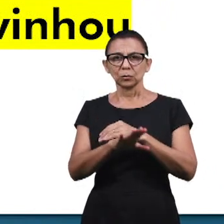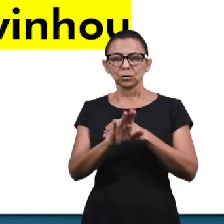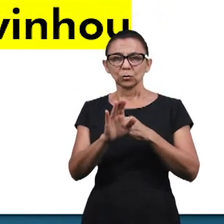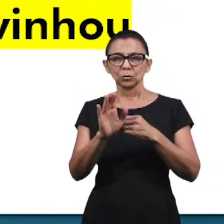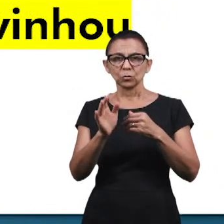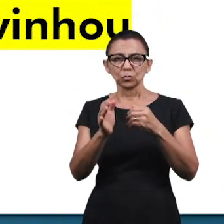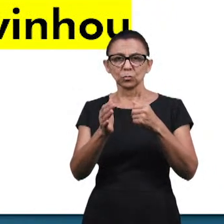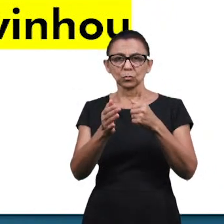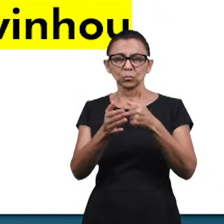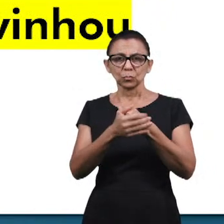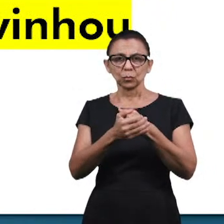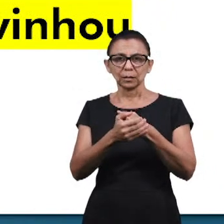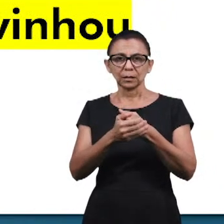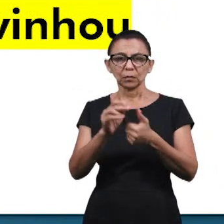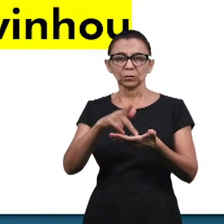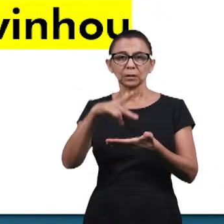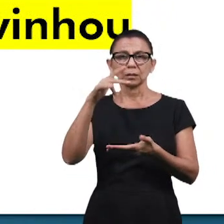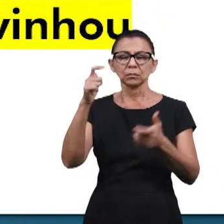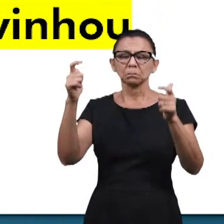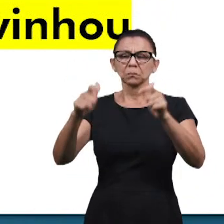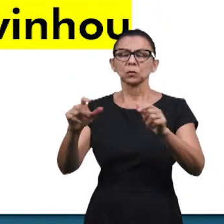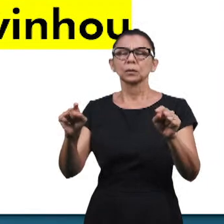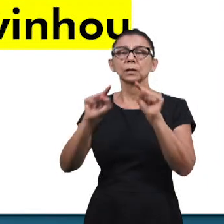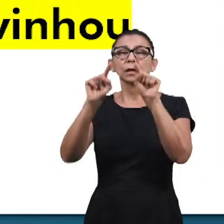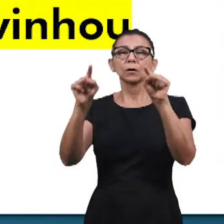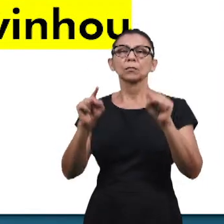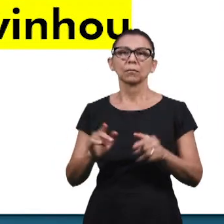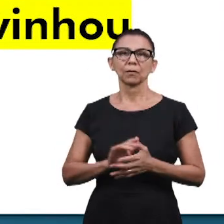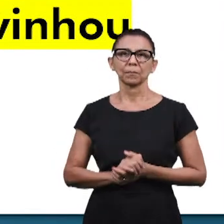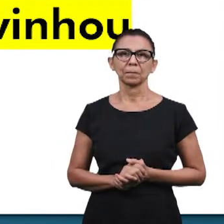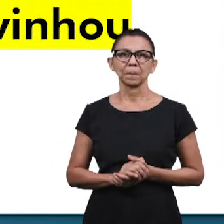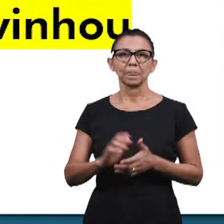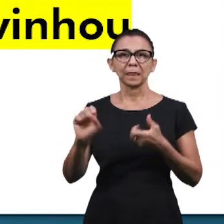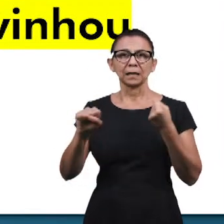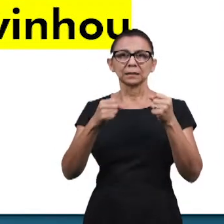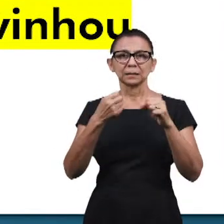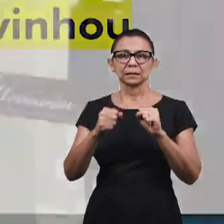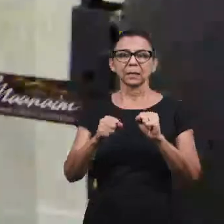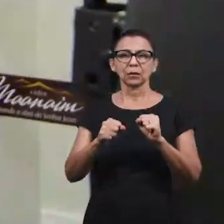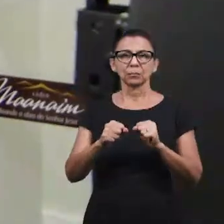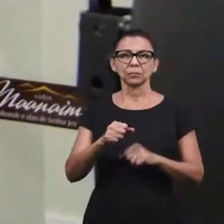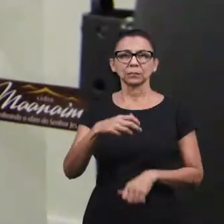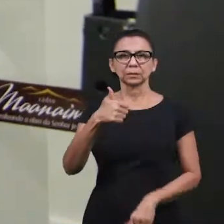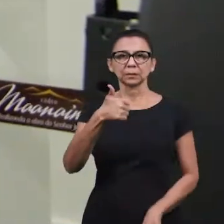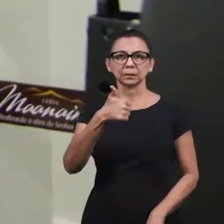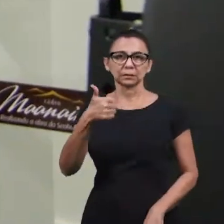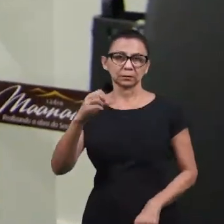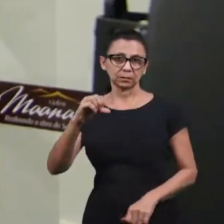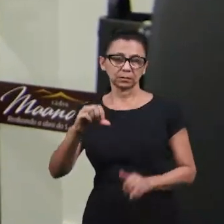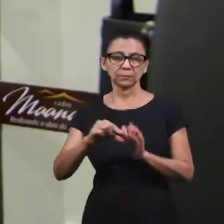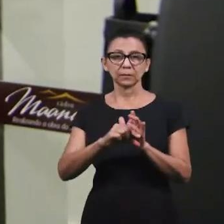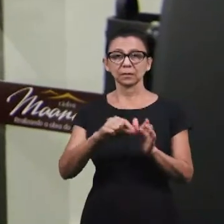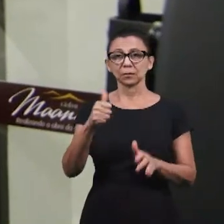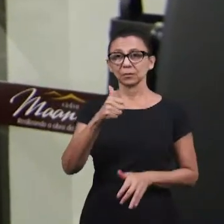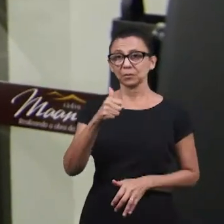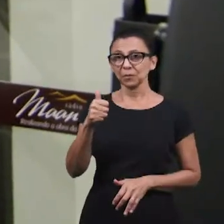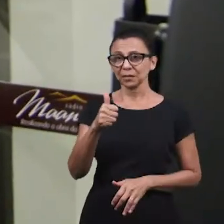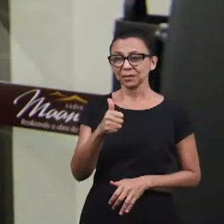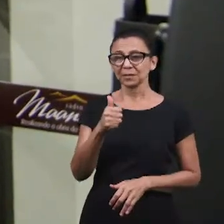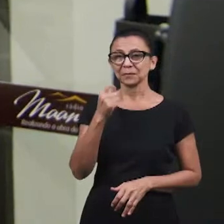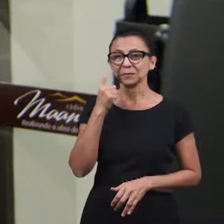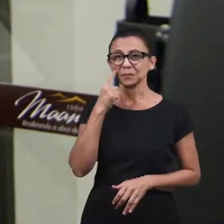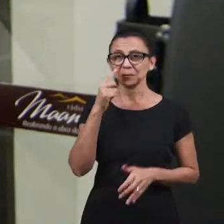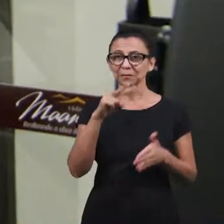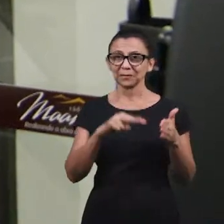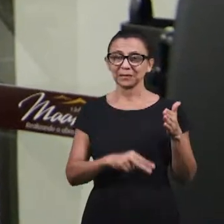Leia Salmos 119, versículo 11 e responda. Muito bem. Quem vai nos dar essa resposta